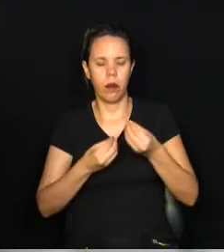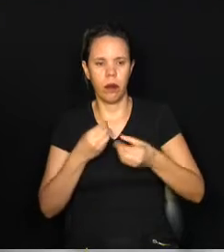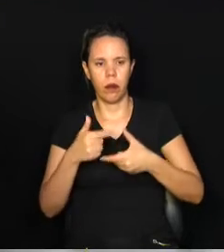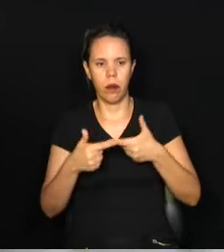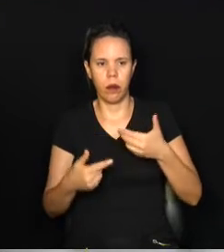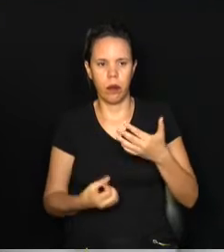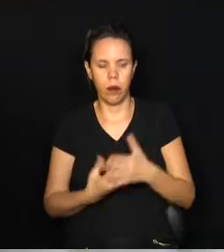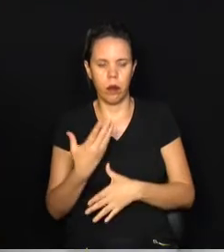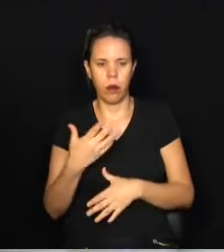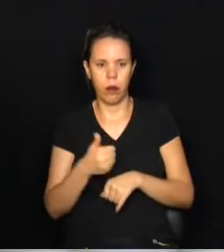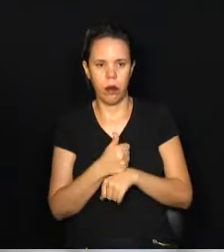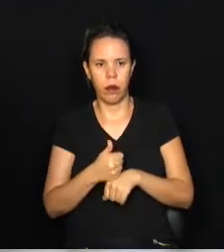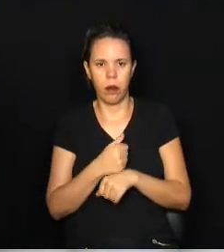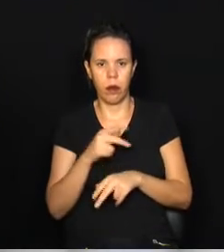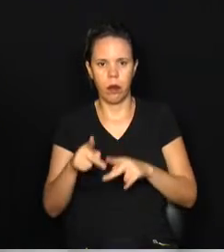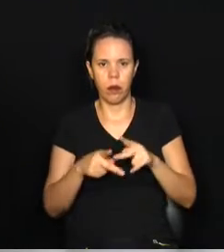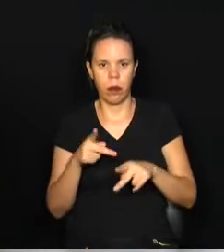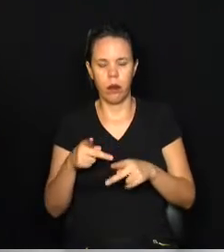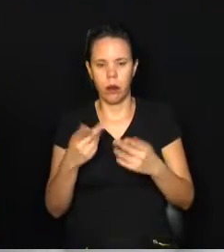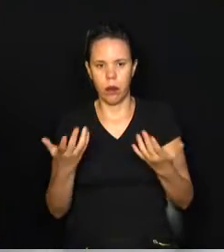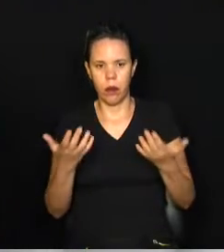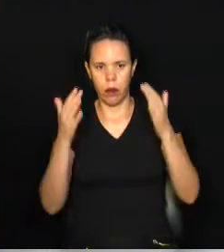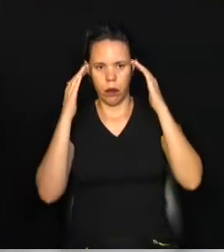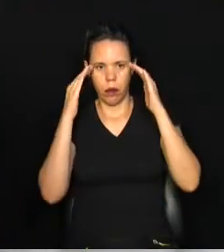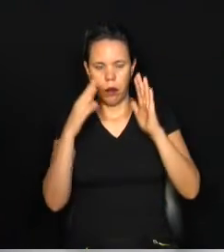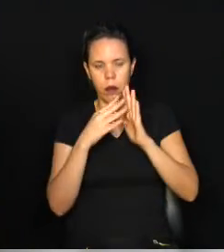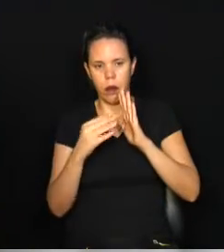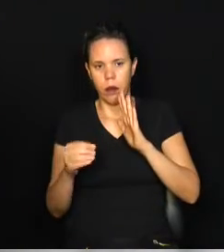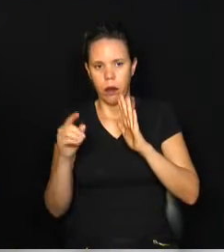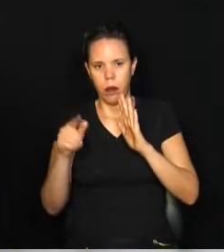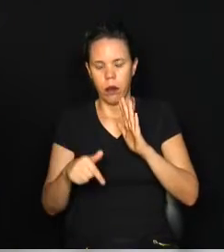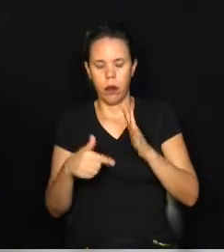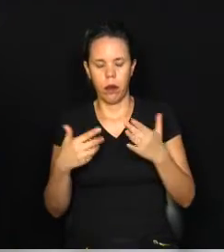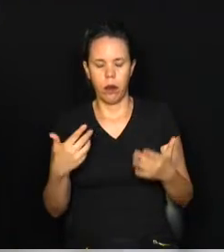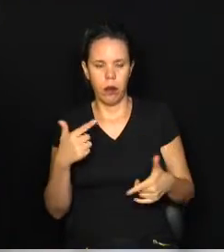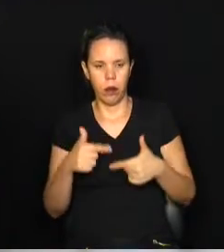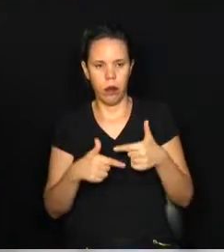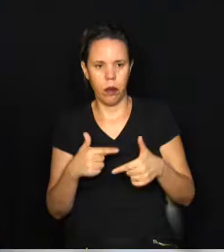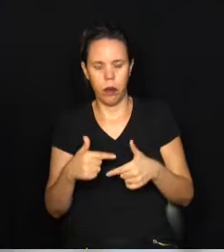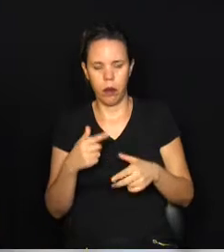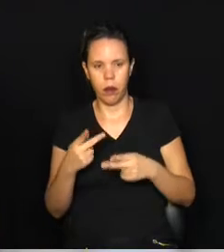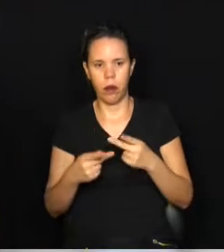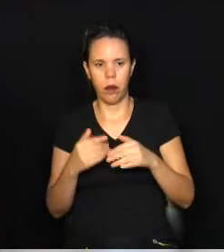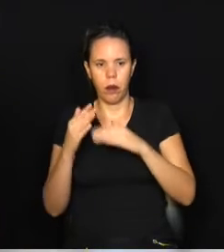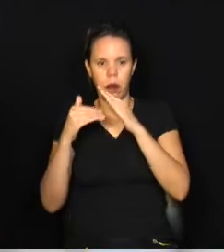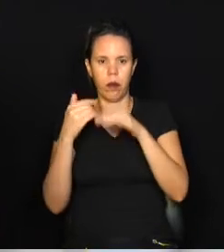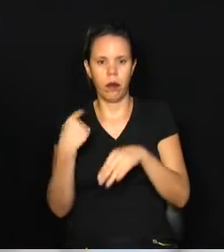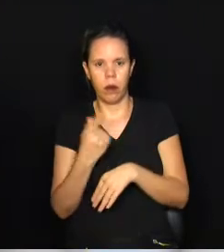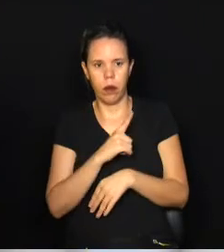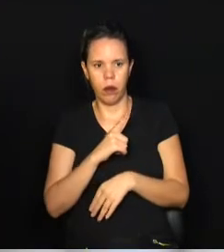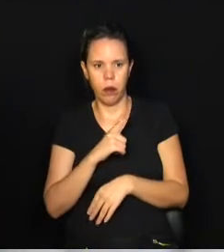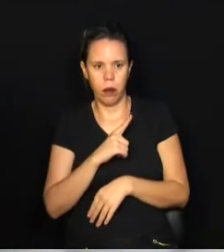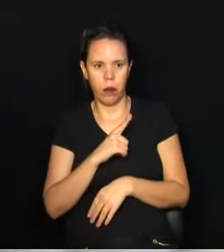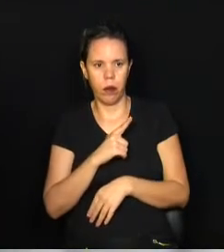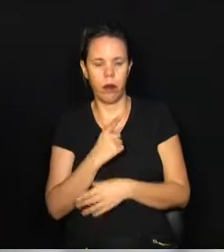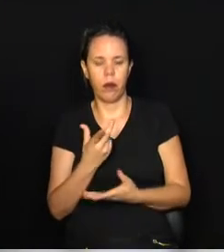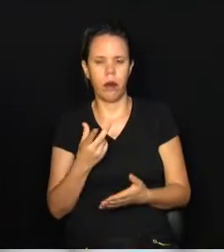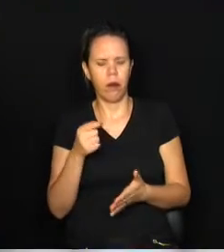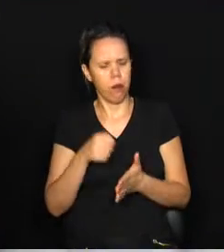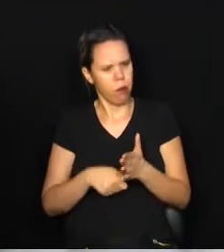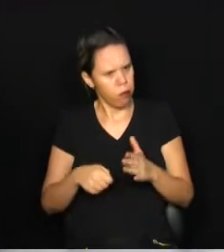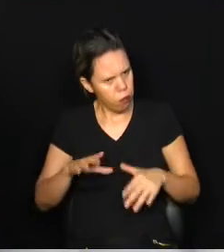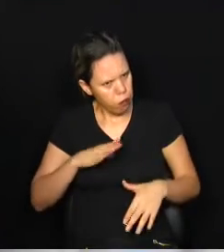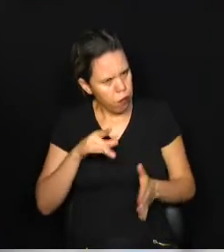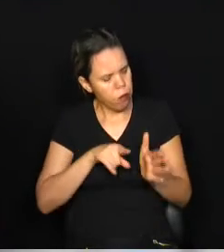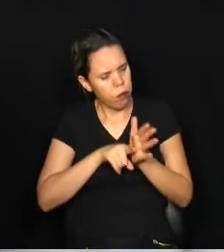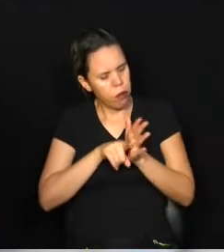processo, porque muitos querem imitar esse processo, né? Agora, as coisas se dão por construção, a gente tem que tirar a bunda da cadeira, tem que